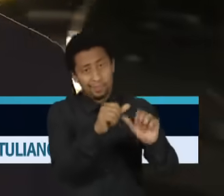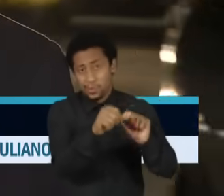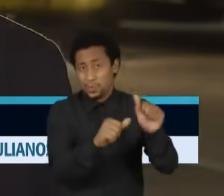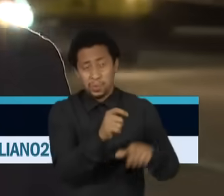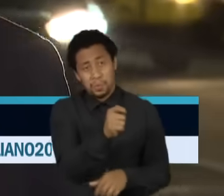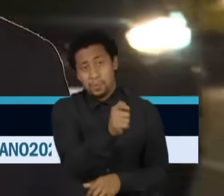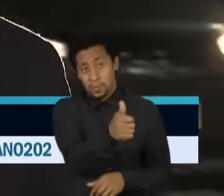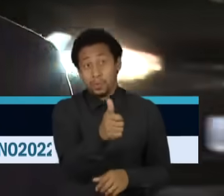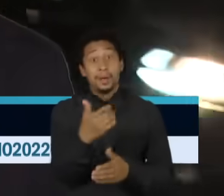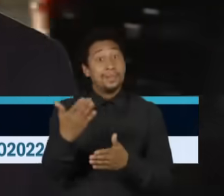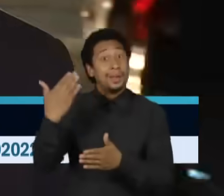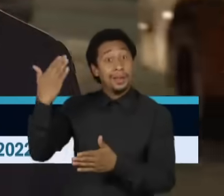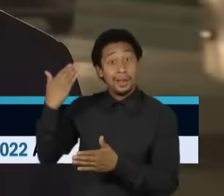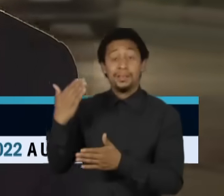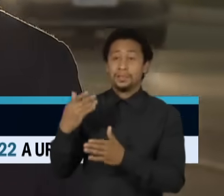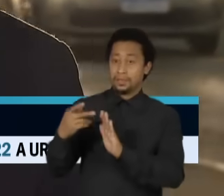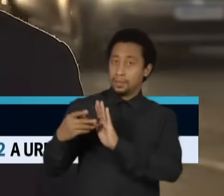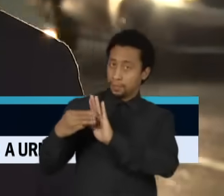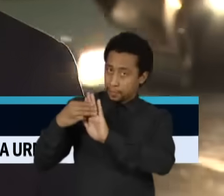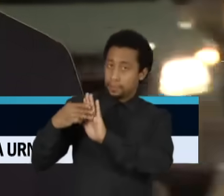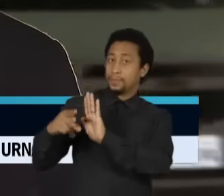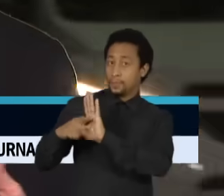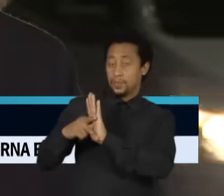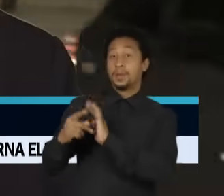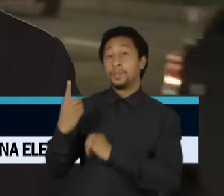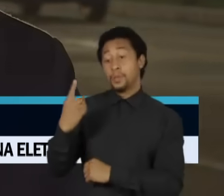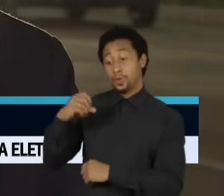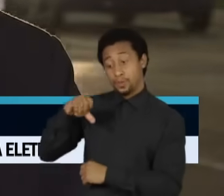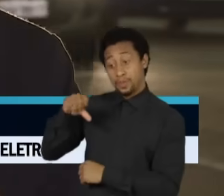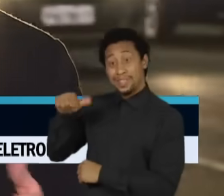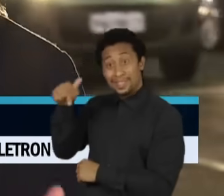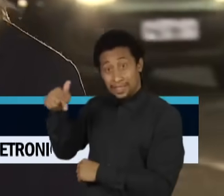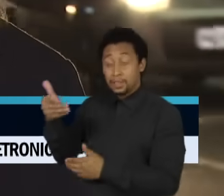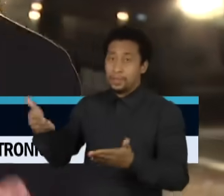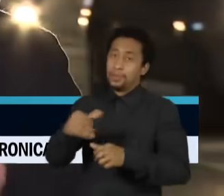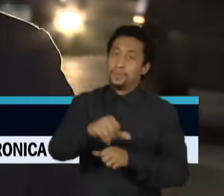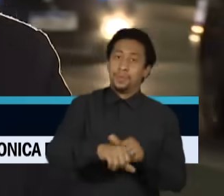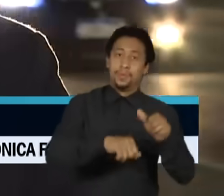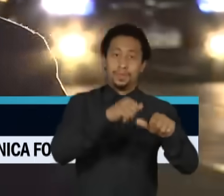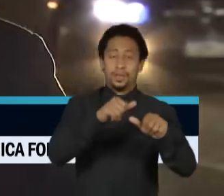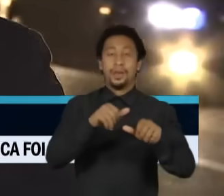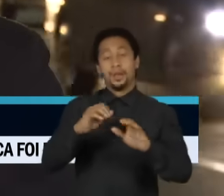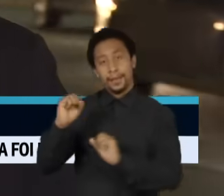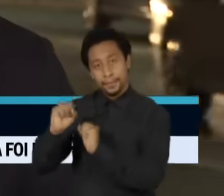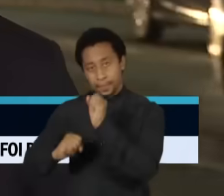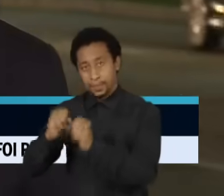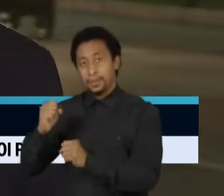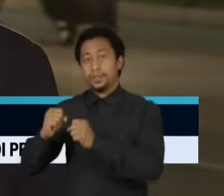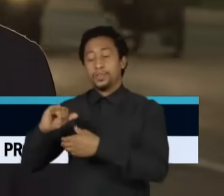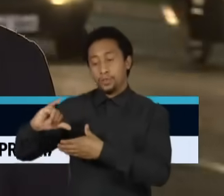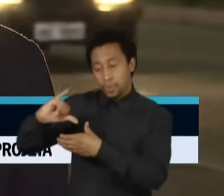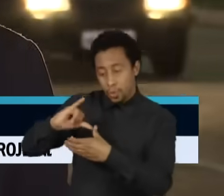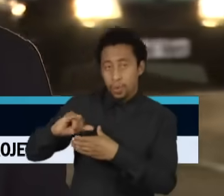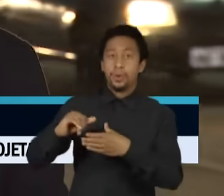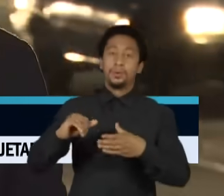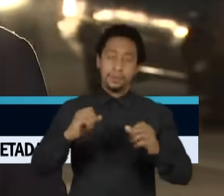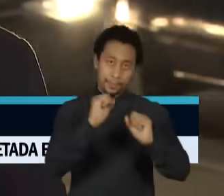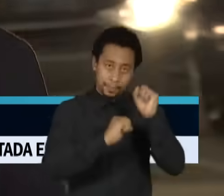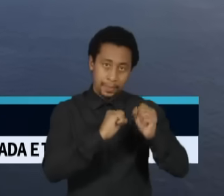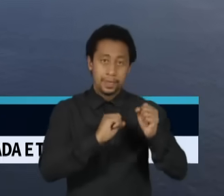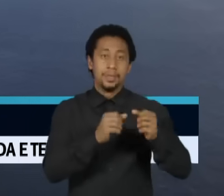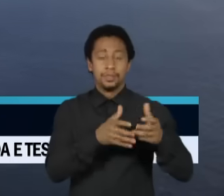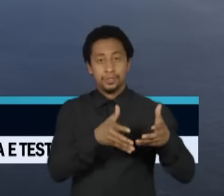1997, que obriga as empresas do setor de óleo e gás a investir em projetos de ensino e